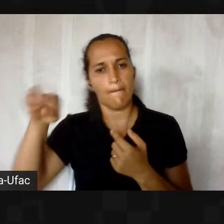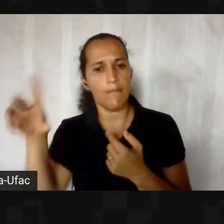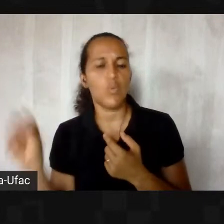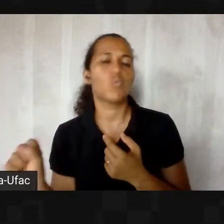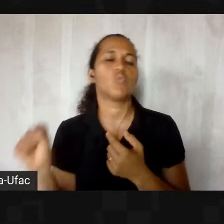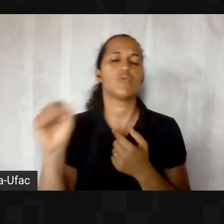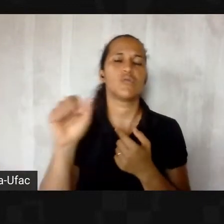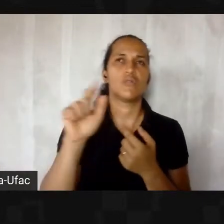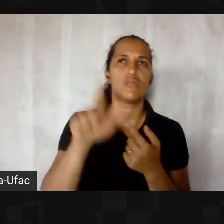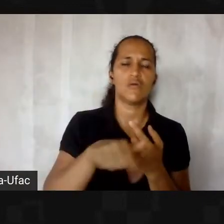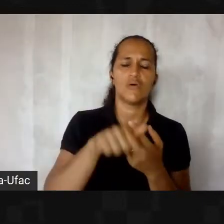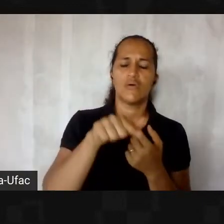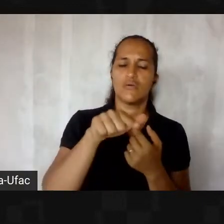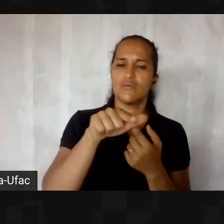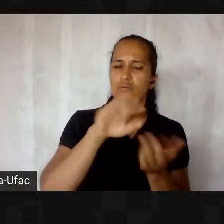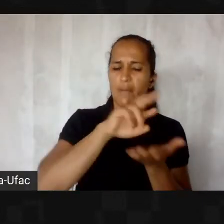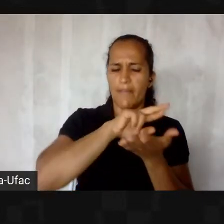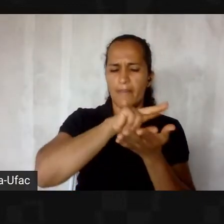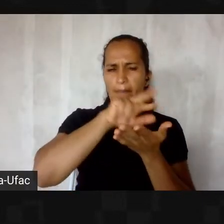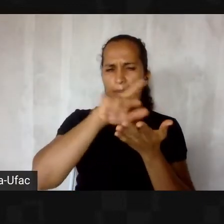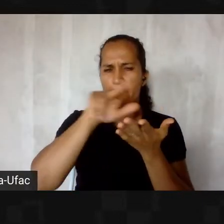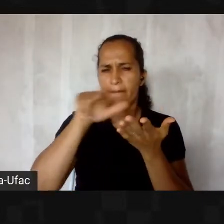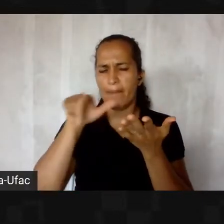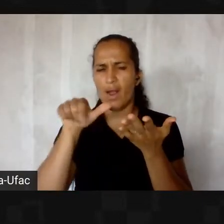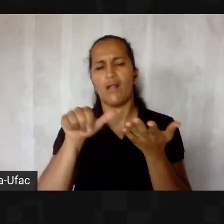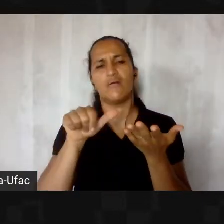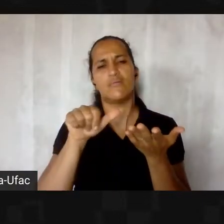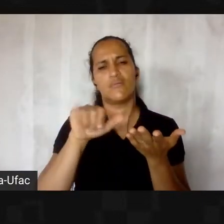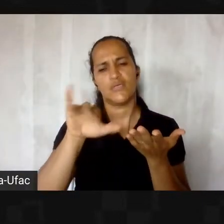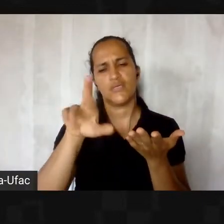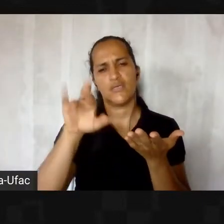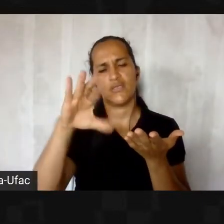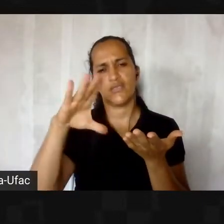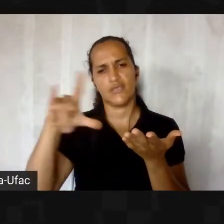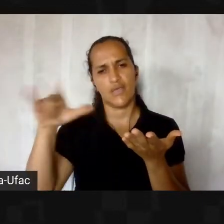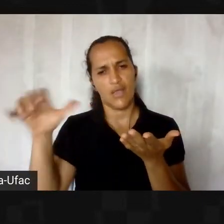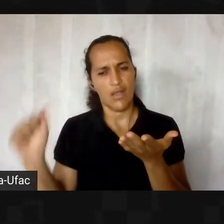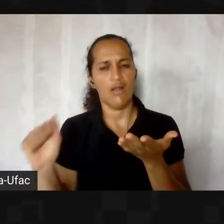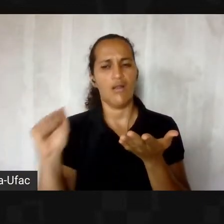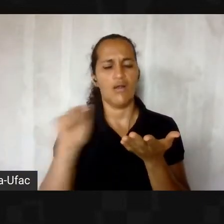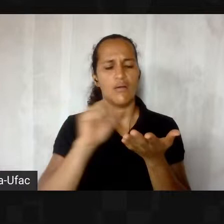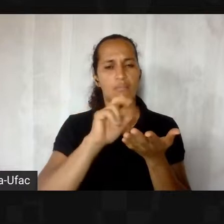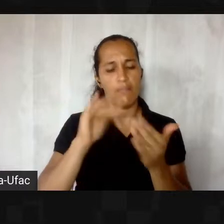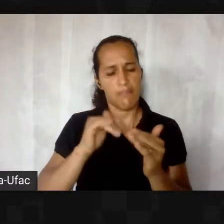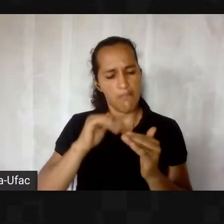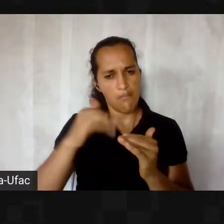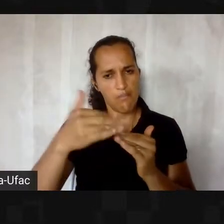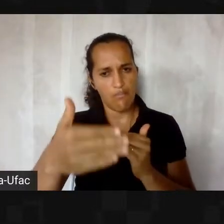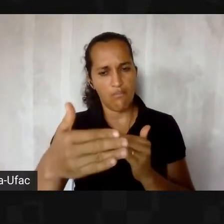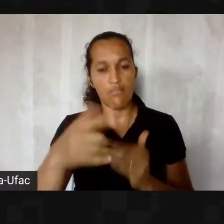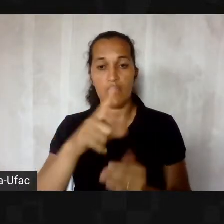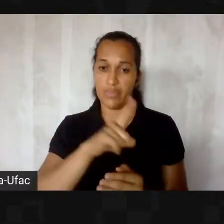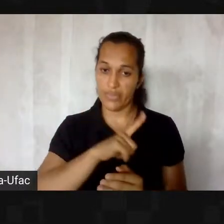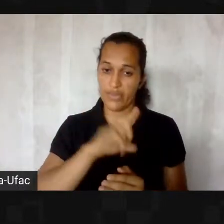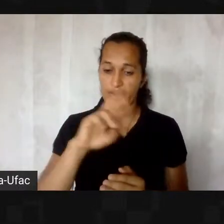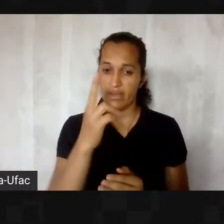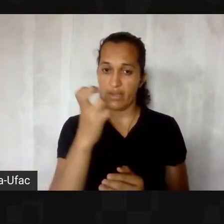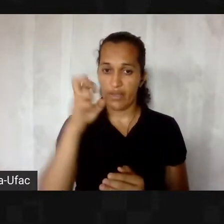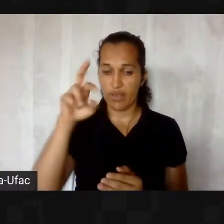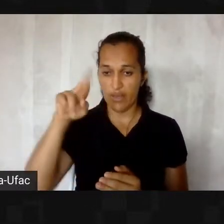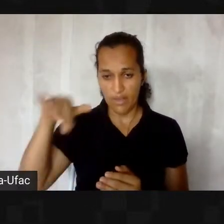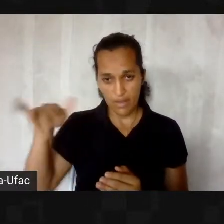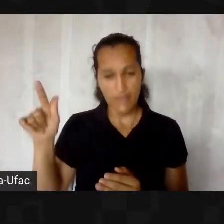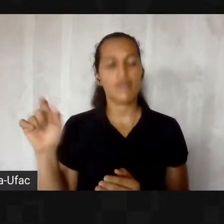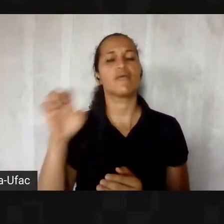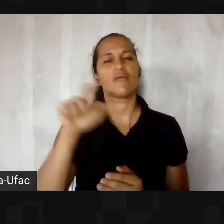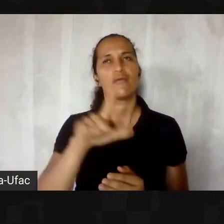Cabanela, Clícia Cunha, Laélia, e mais posteriormente, tivemos Henrique, Luiz Alessa, Simone,